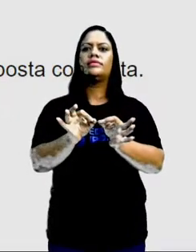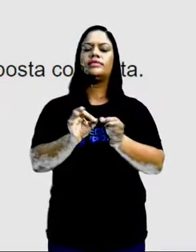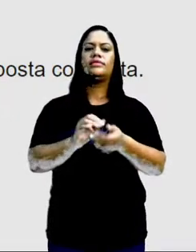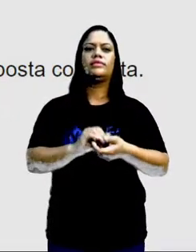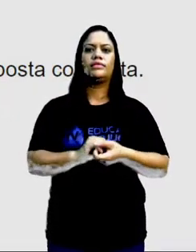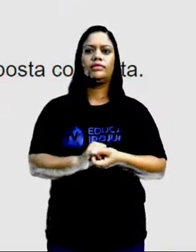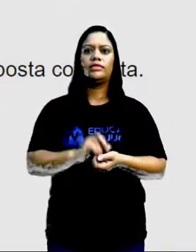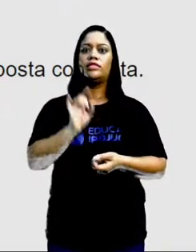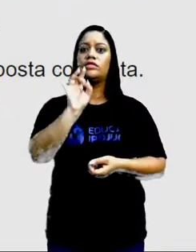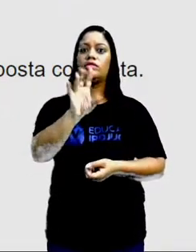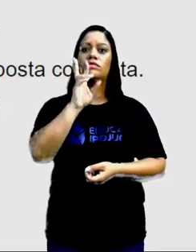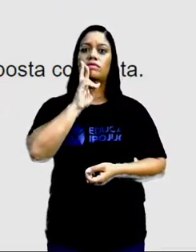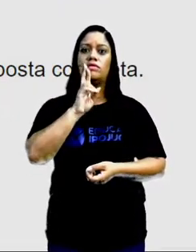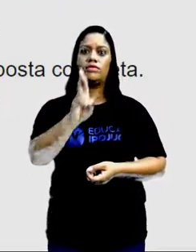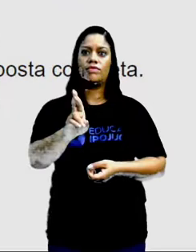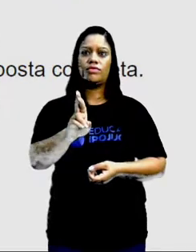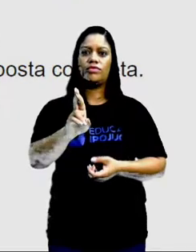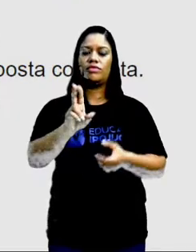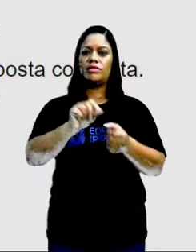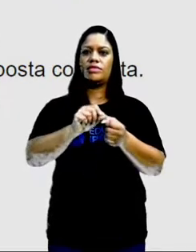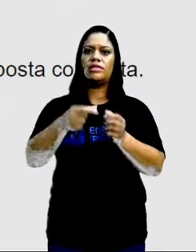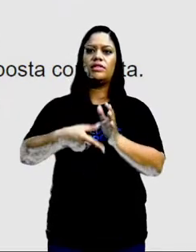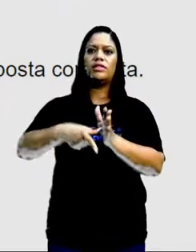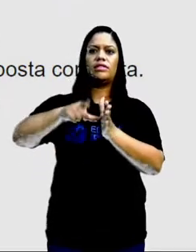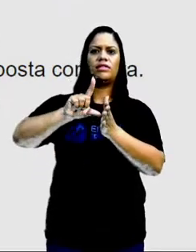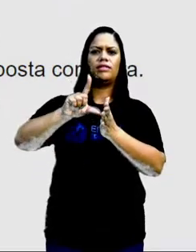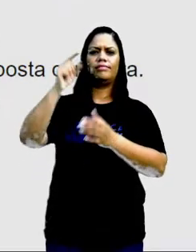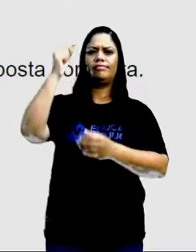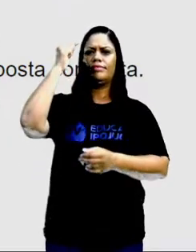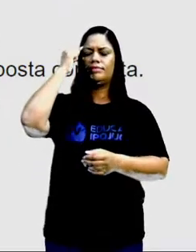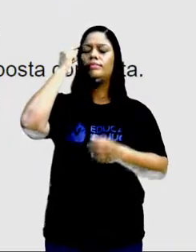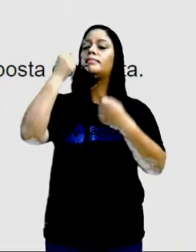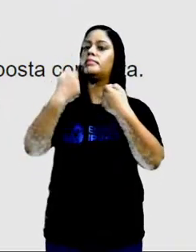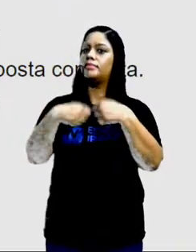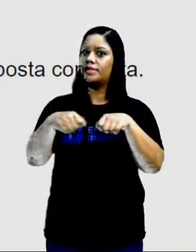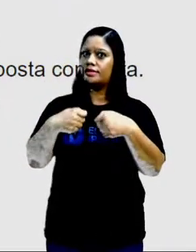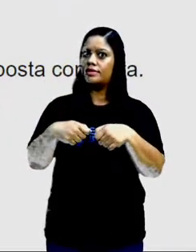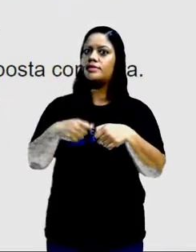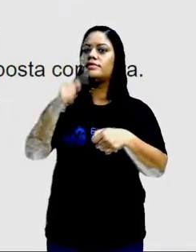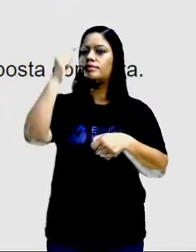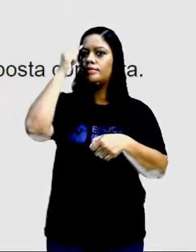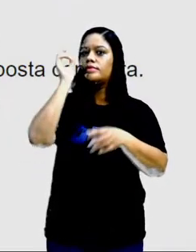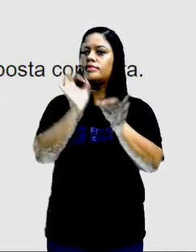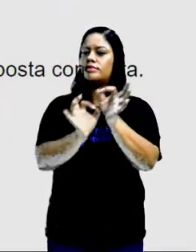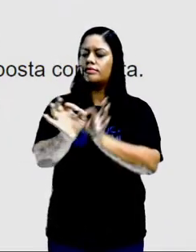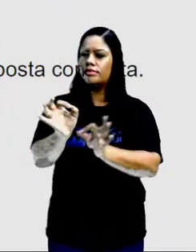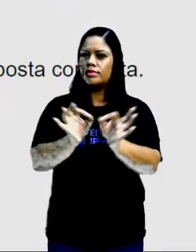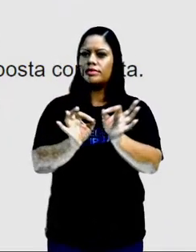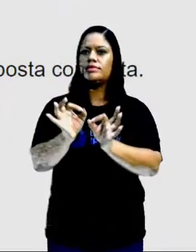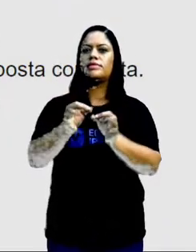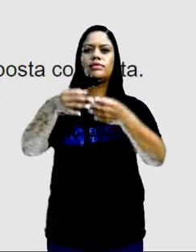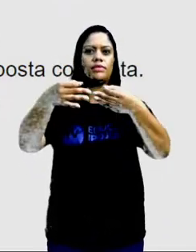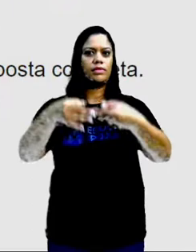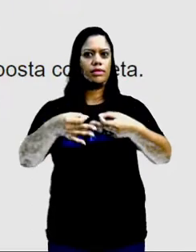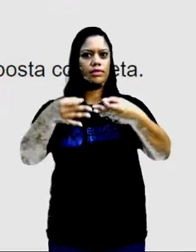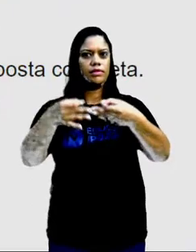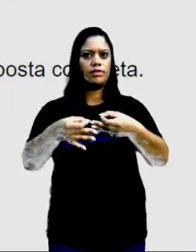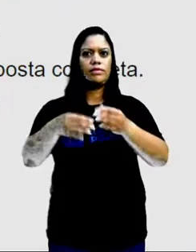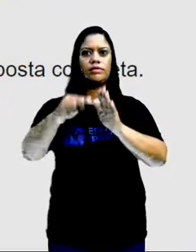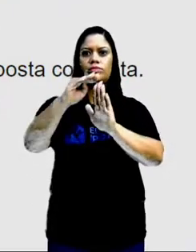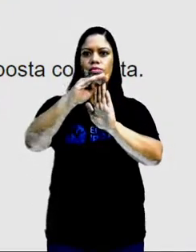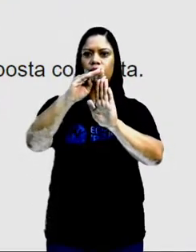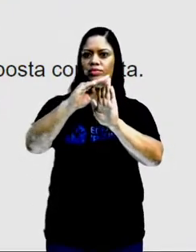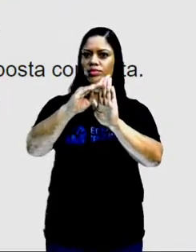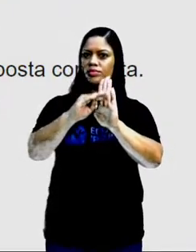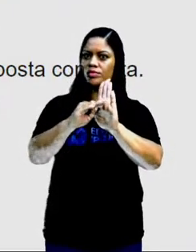resolver, botar resposta sem você fazer os cálculos. Precisa fazer os cálculos direitinho, armar a